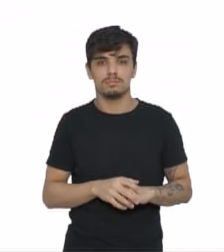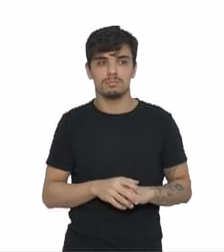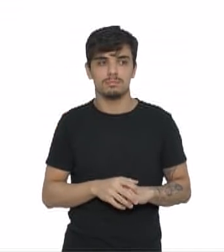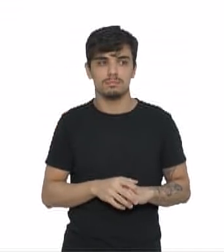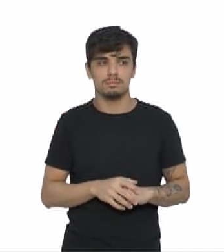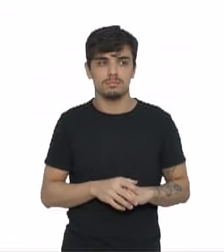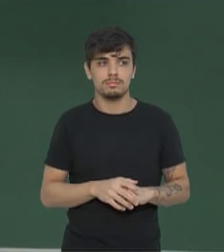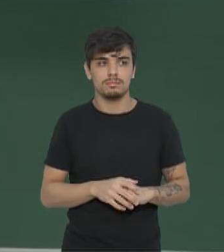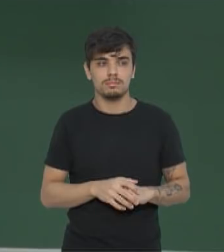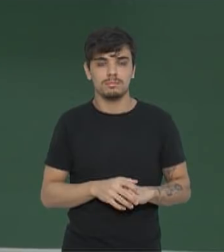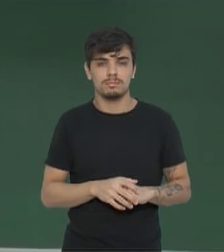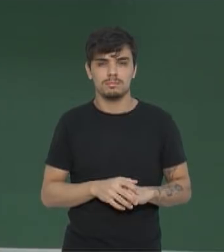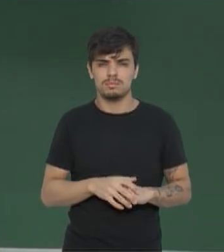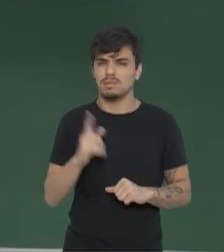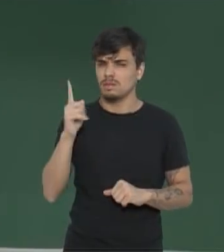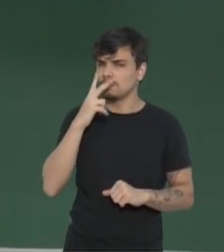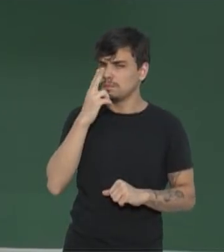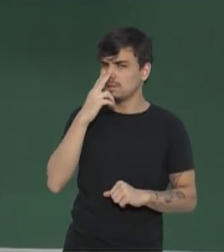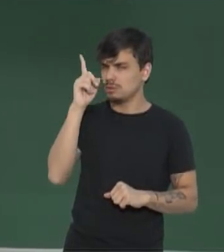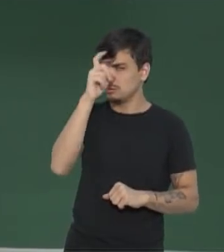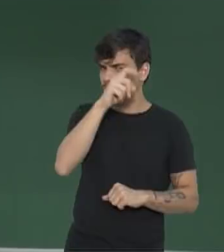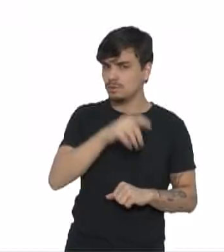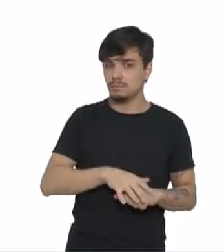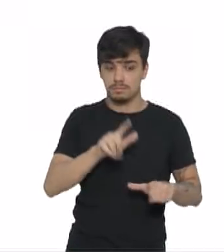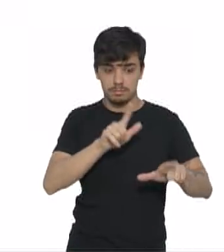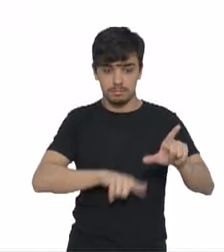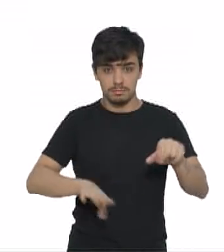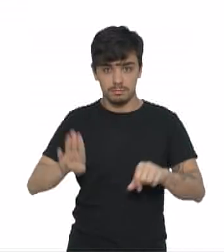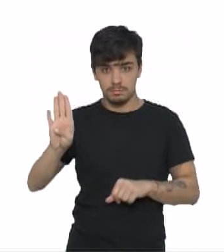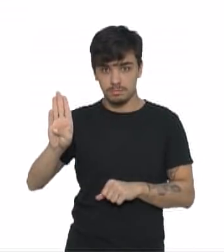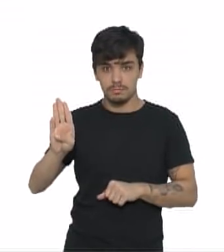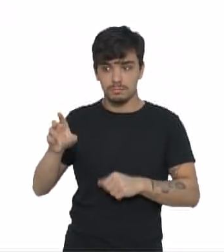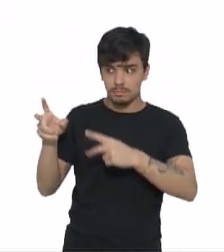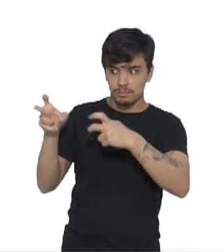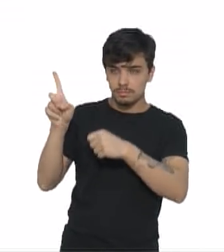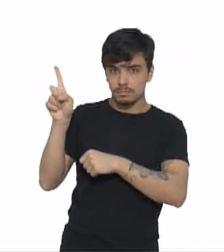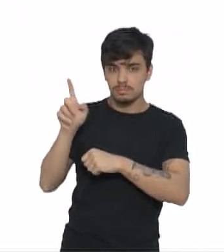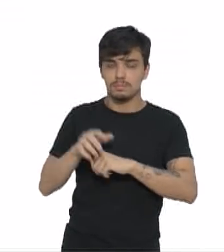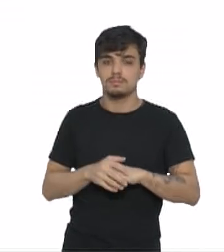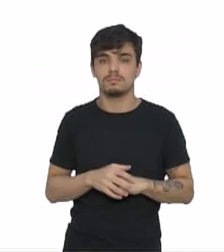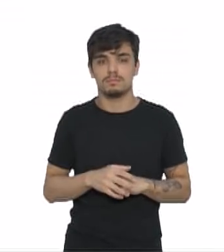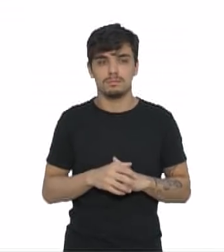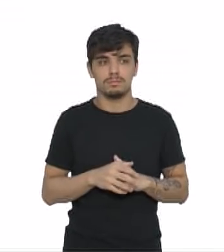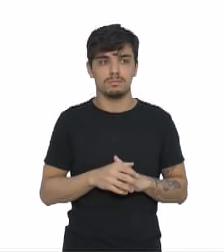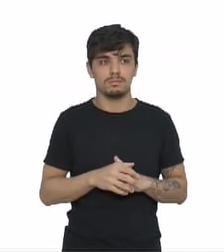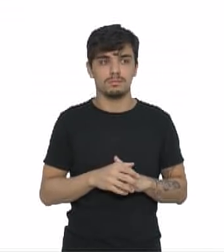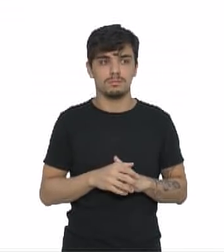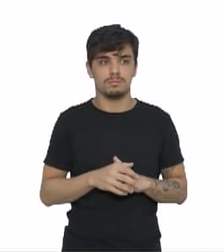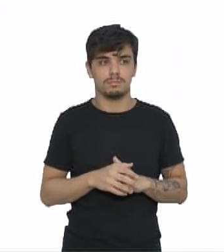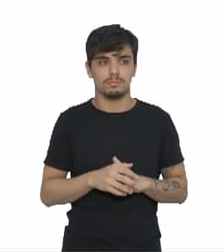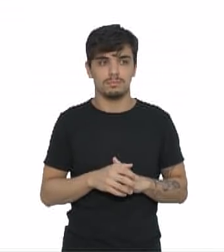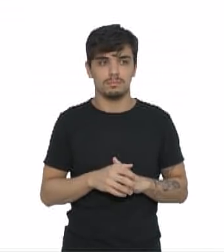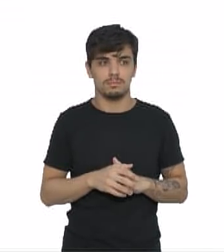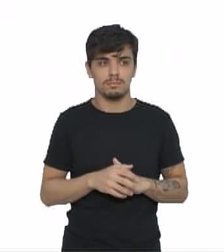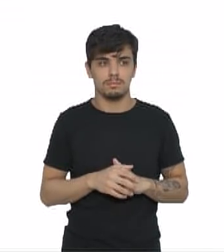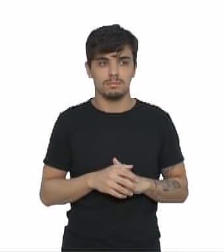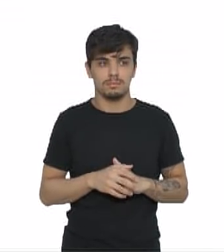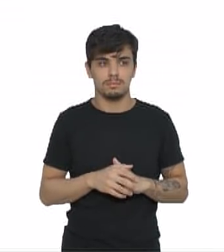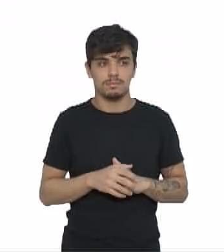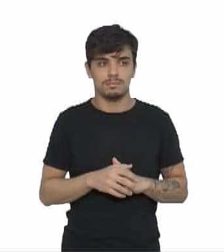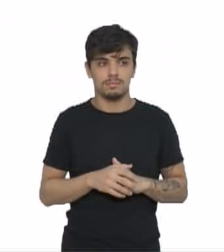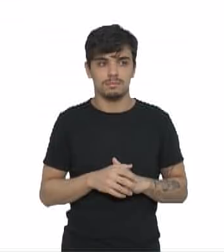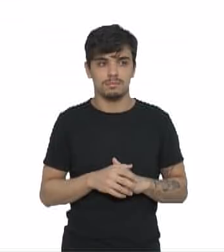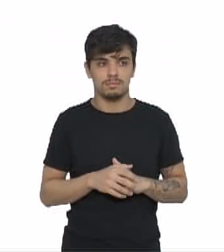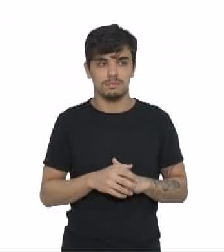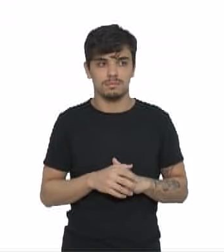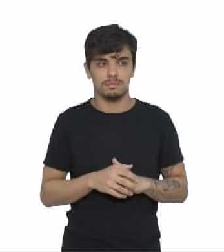Opa, essa aqui está mais difícil para vocês, vamos ver se vocês estão bem atentos. Letra B, se efetivou em 1139, quando Afonso de Henriques rompeu com o